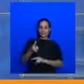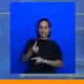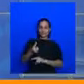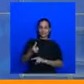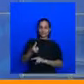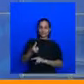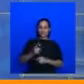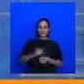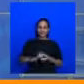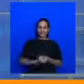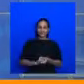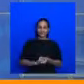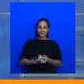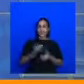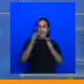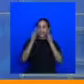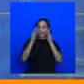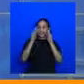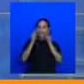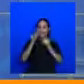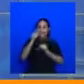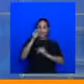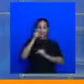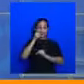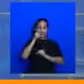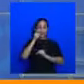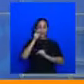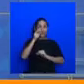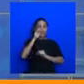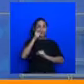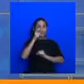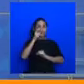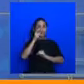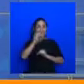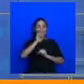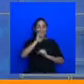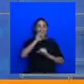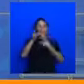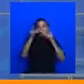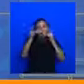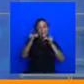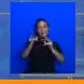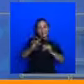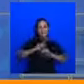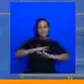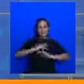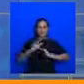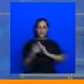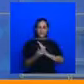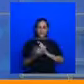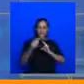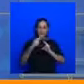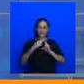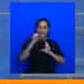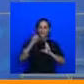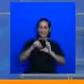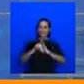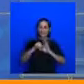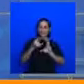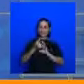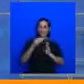número 56. Fique atenta, fique atento. De olho em cada detalhe aqui por meio dos perfis da Caixa e da Rede